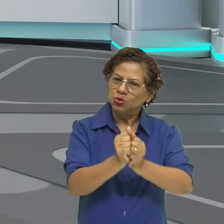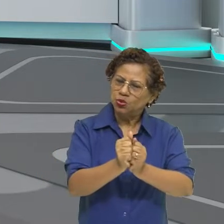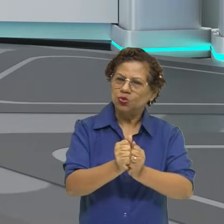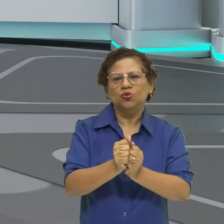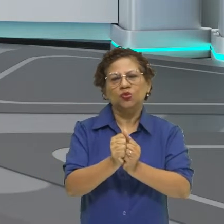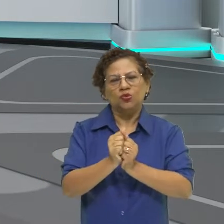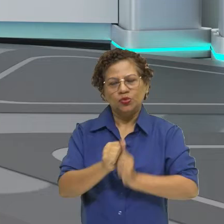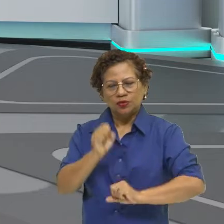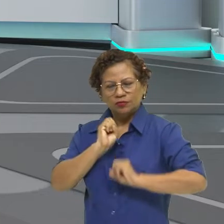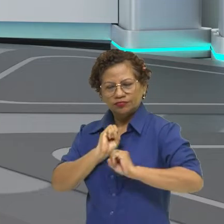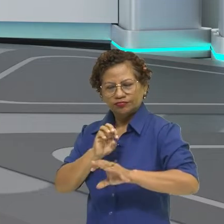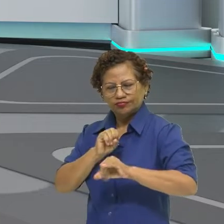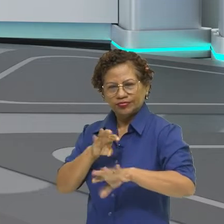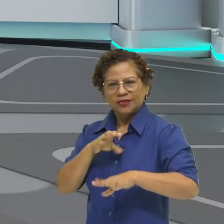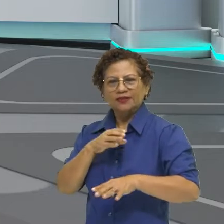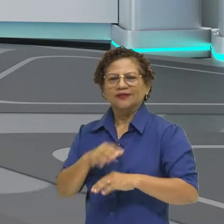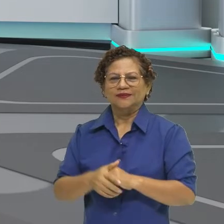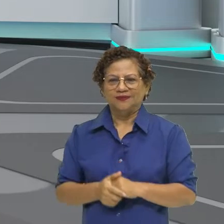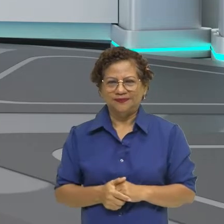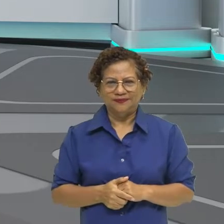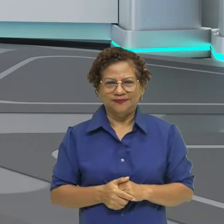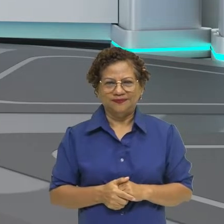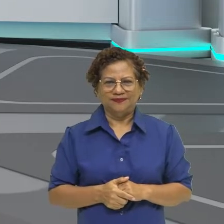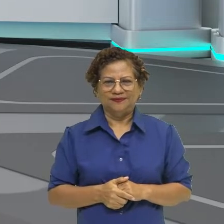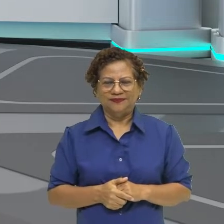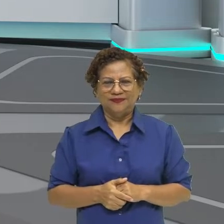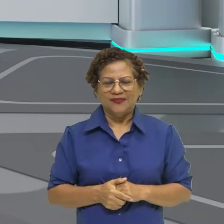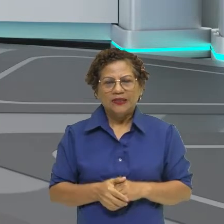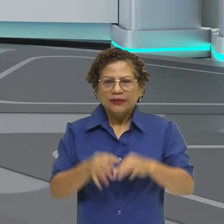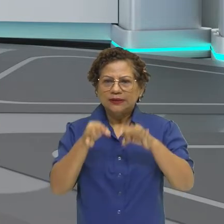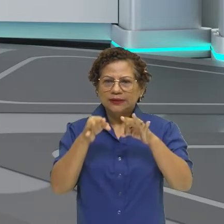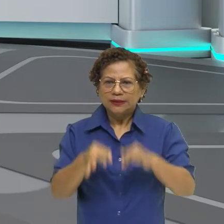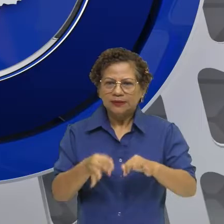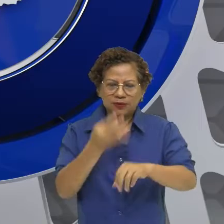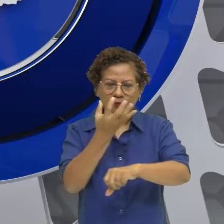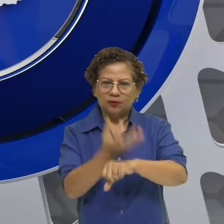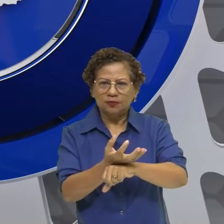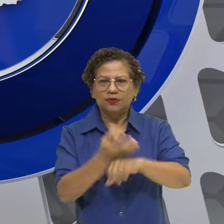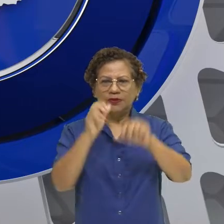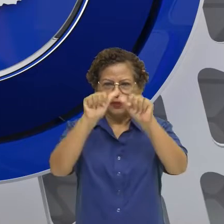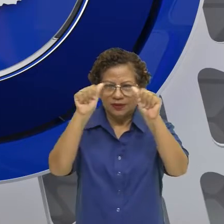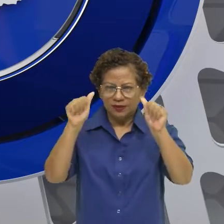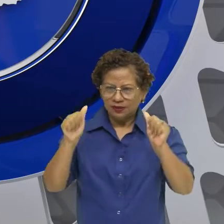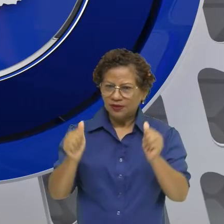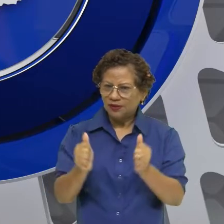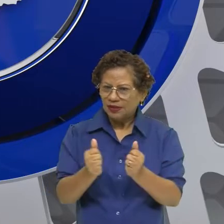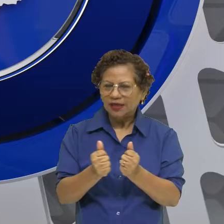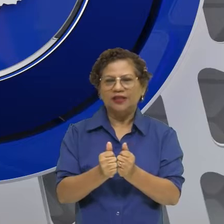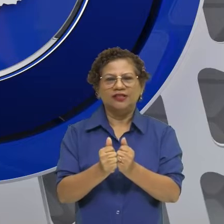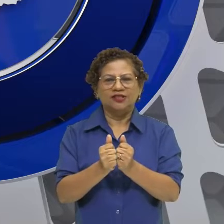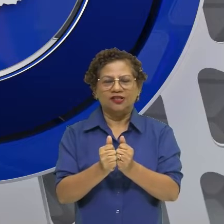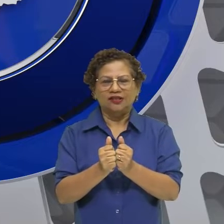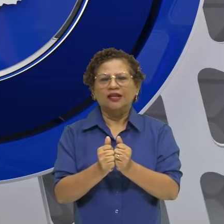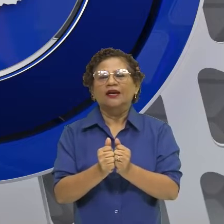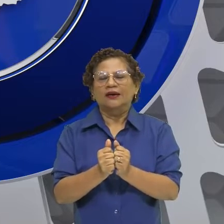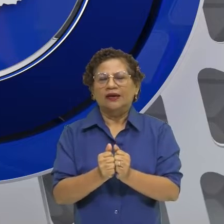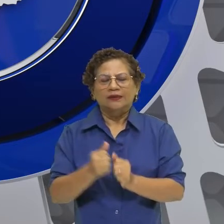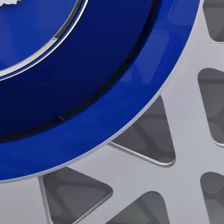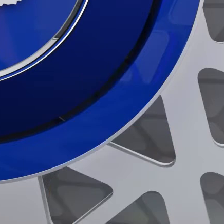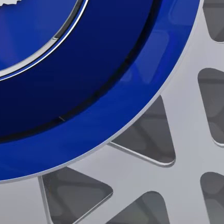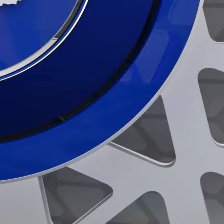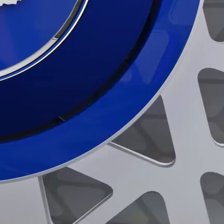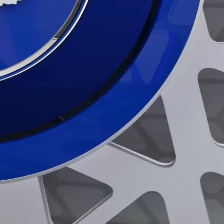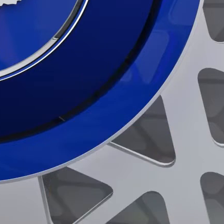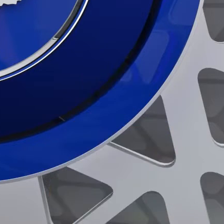caminhada pelo mundo das artes. Exatamente. O componente de arte é um componente, ele é curto, porém hiper